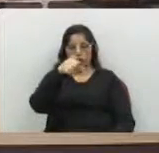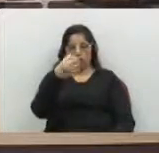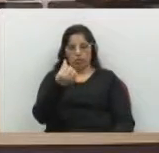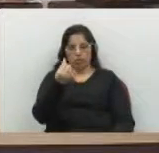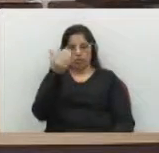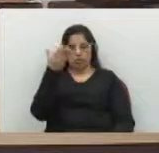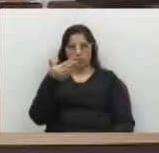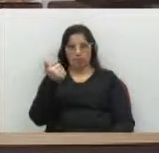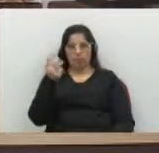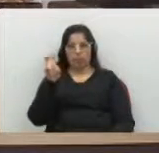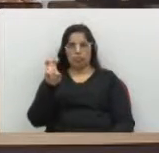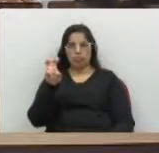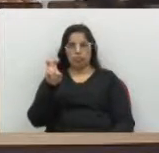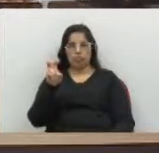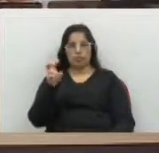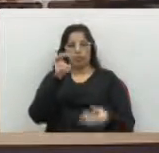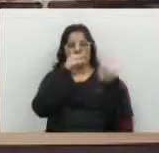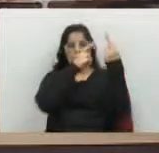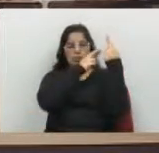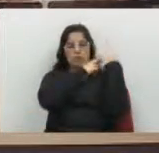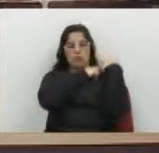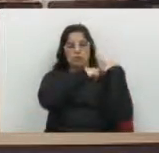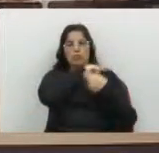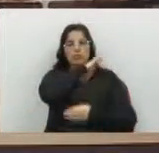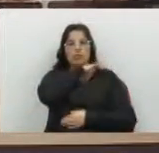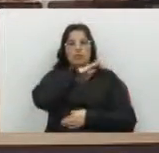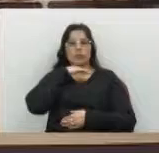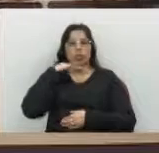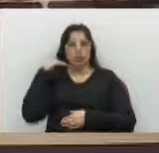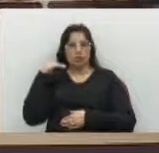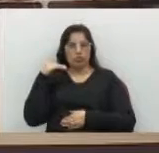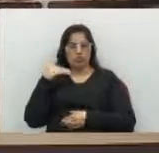496/2015, autor, vereador Aloísio Andrade. Requerimento